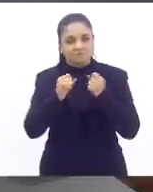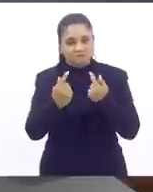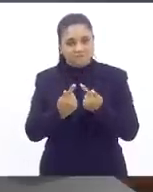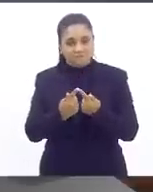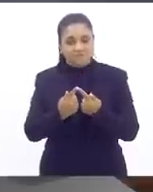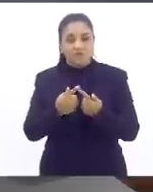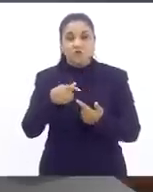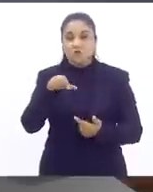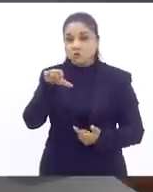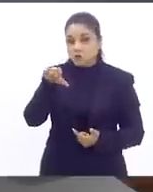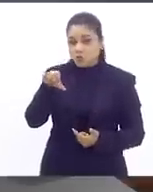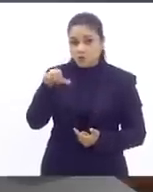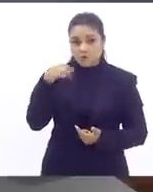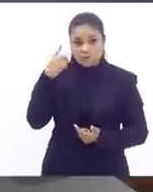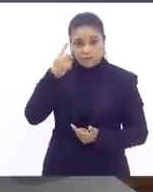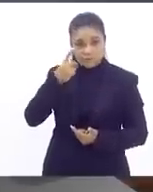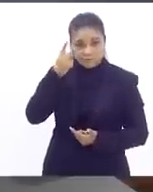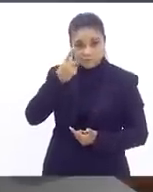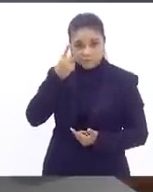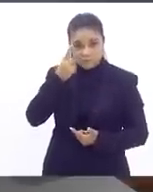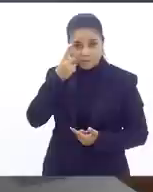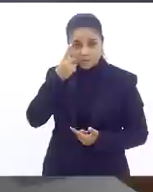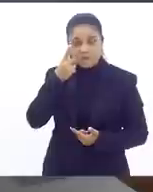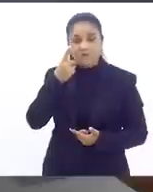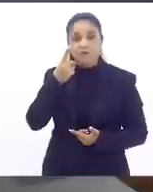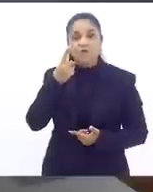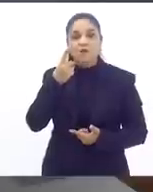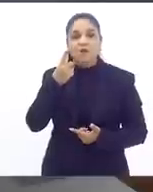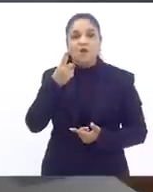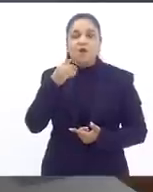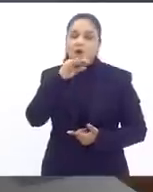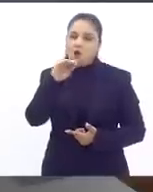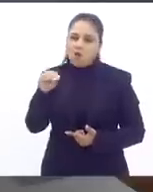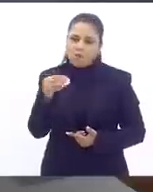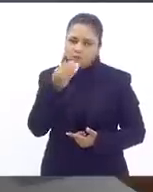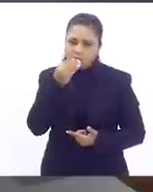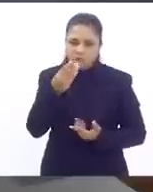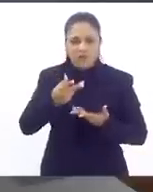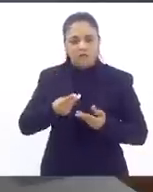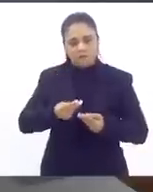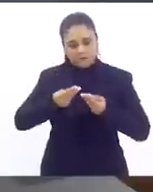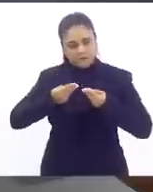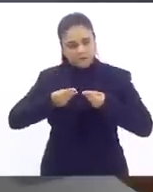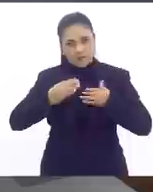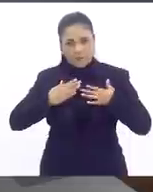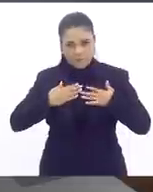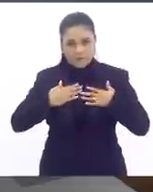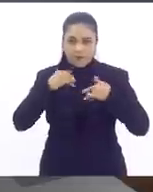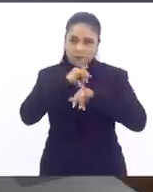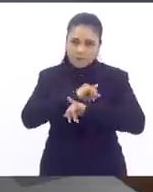deputados pela oportunidade nos dada e dizer que na verdade é